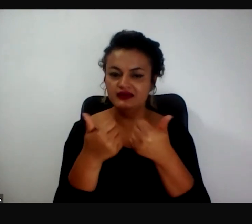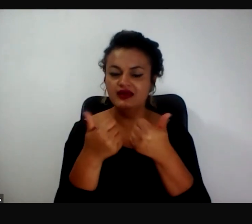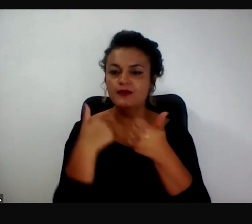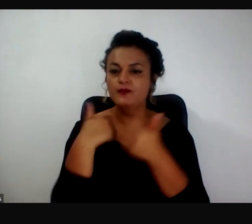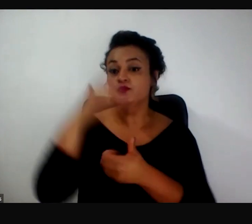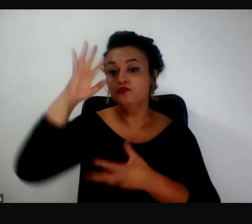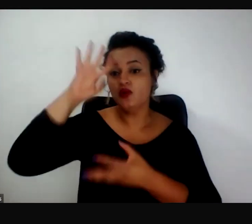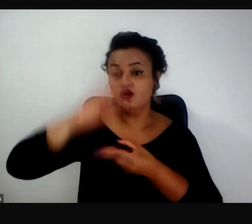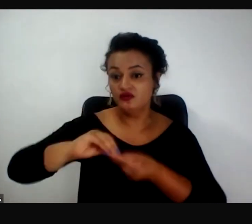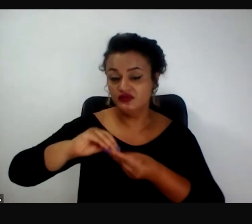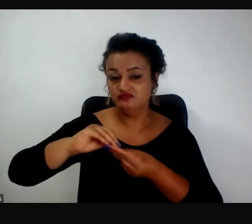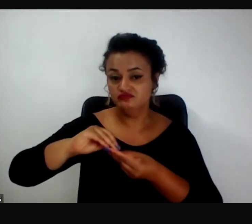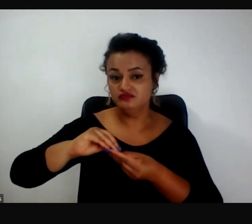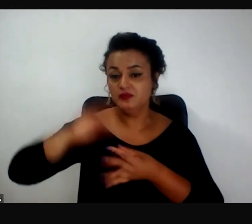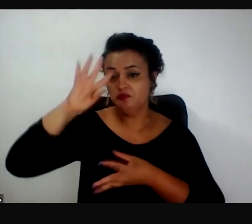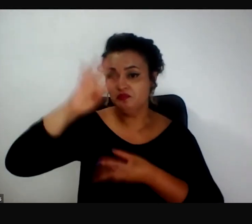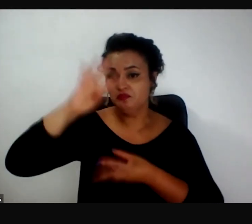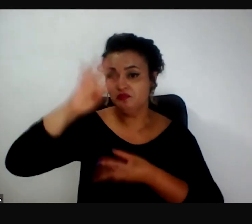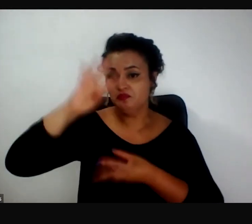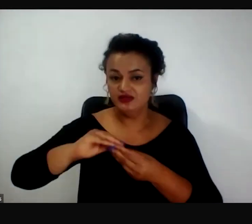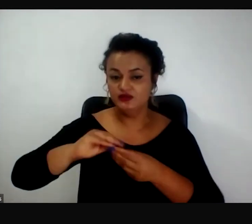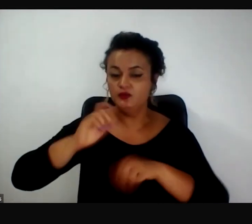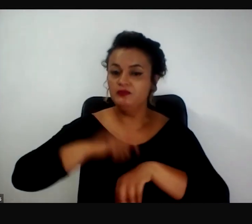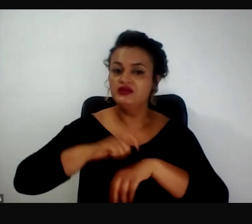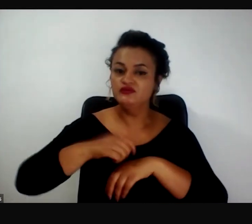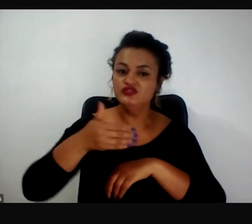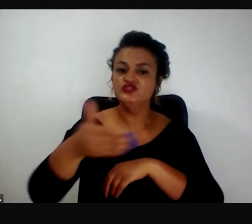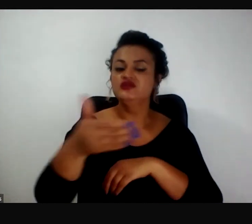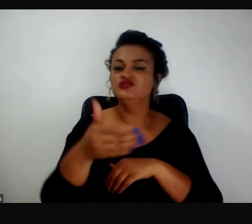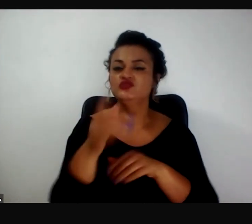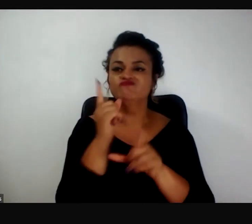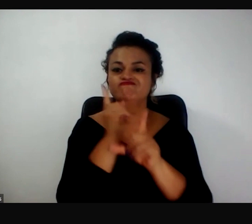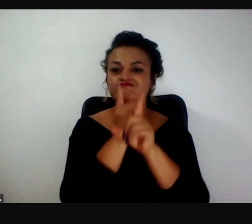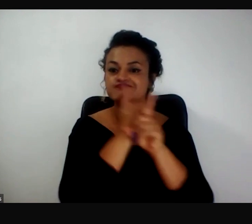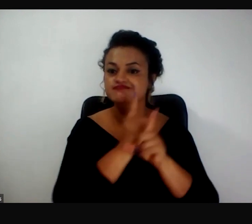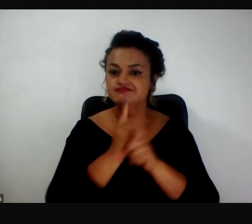mostrou já desde esse momento alguns problemas com